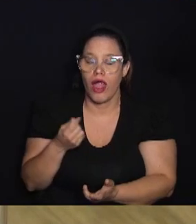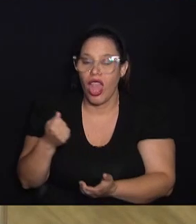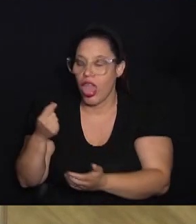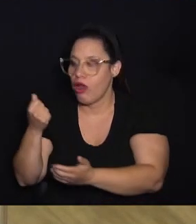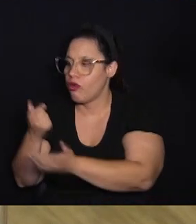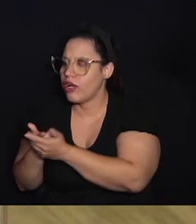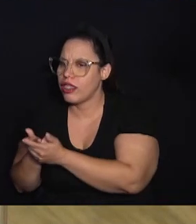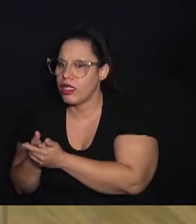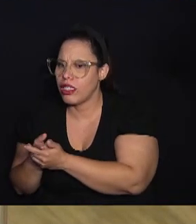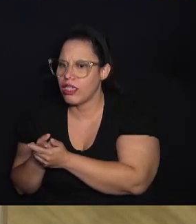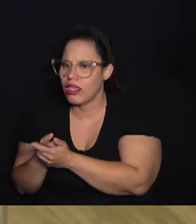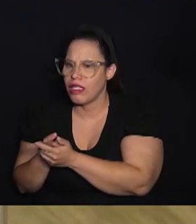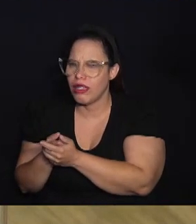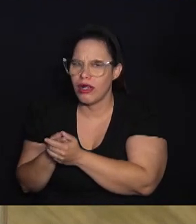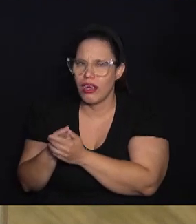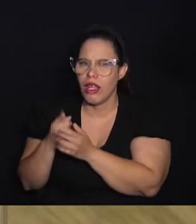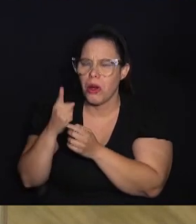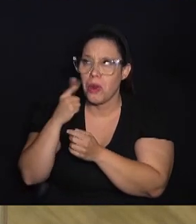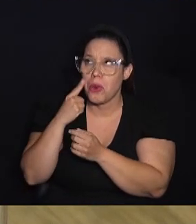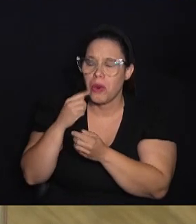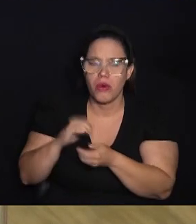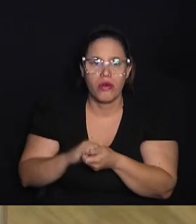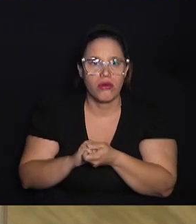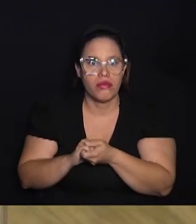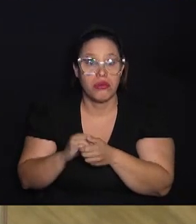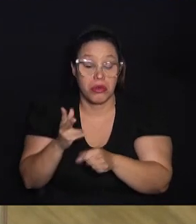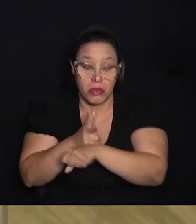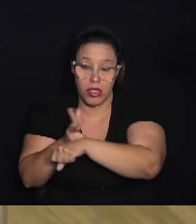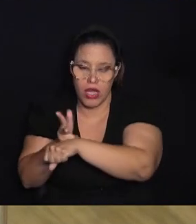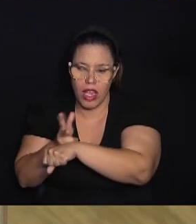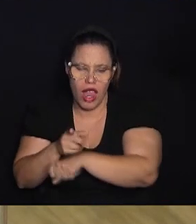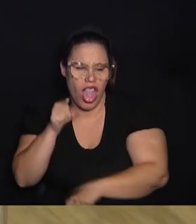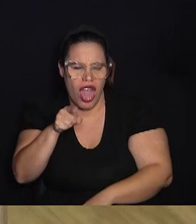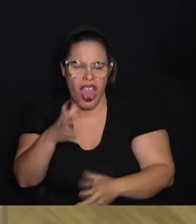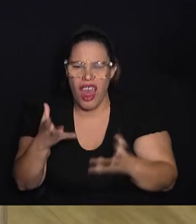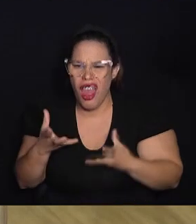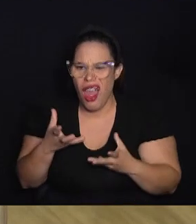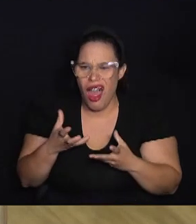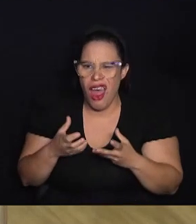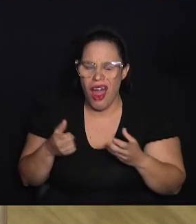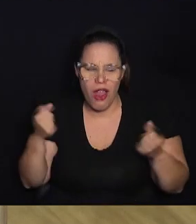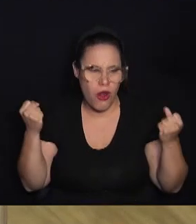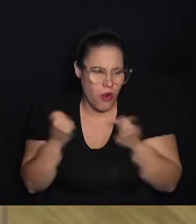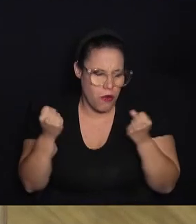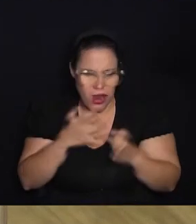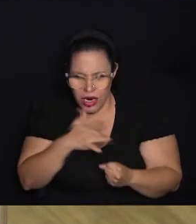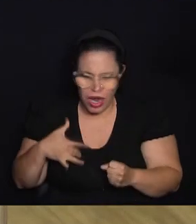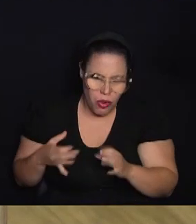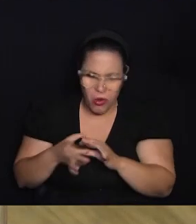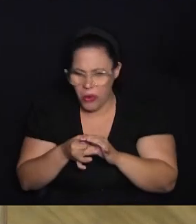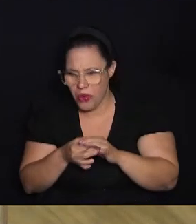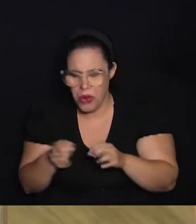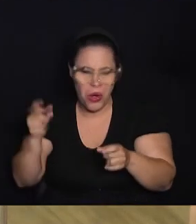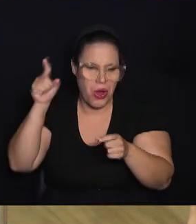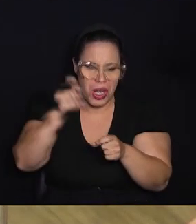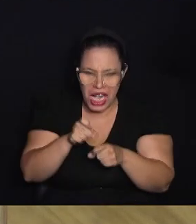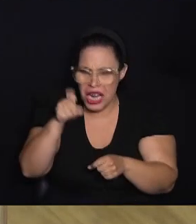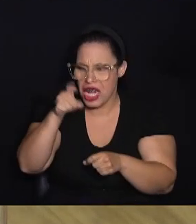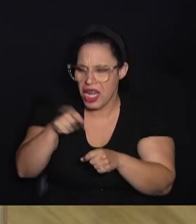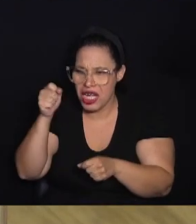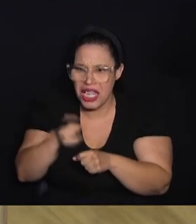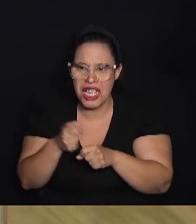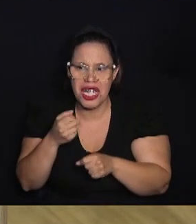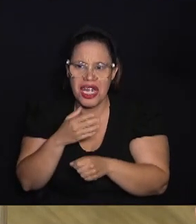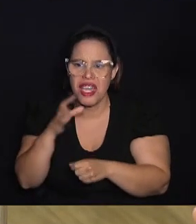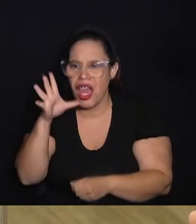você quando você já não se deparou assim com um vídeo você que quer obter uma saúde integrativa clique aqui saiba mais e